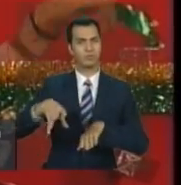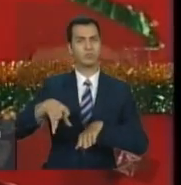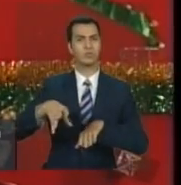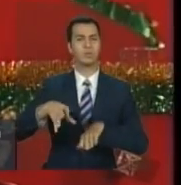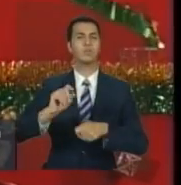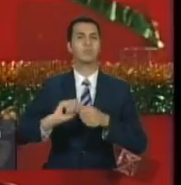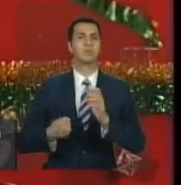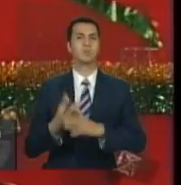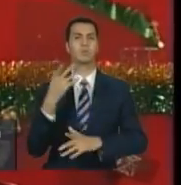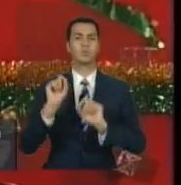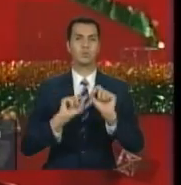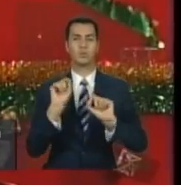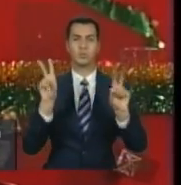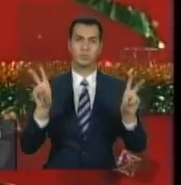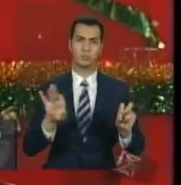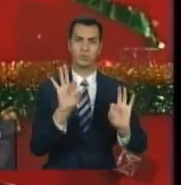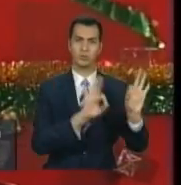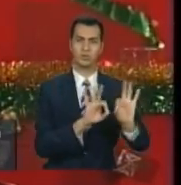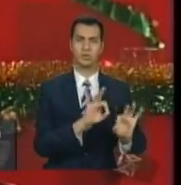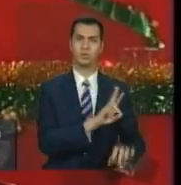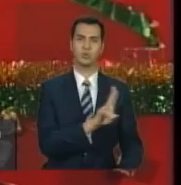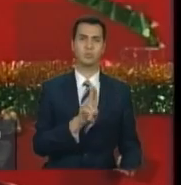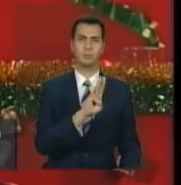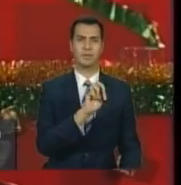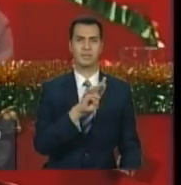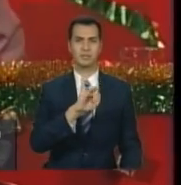através do programa Brasil Sem Miséria.